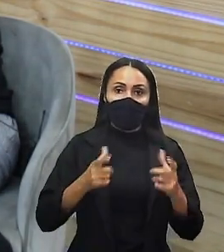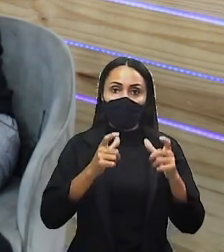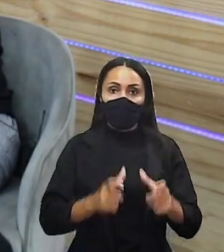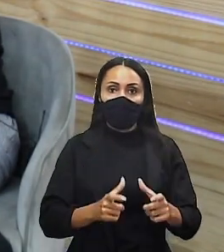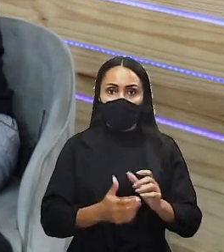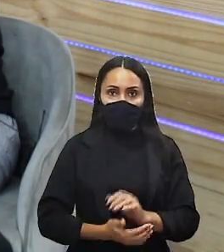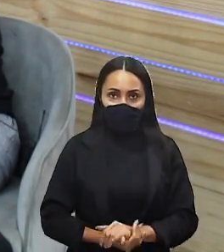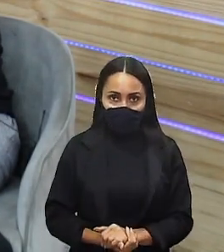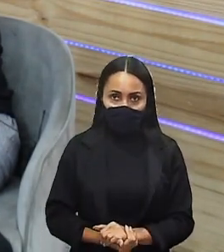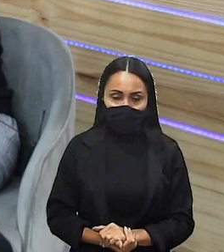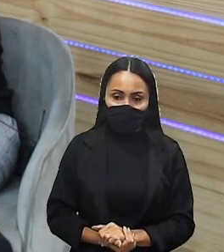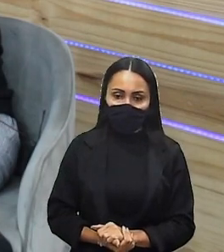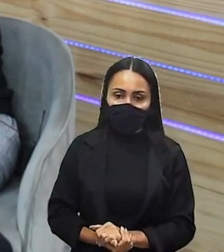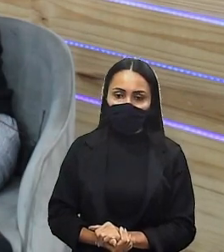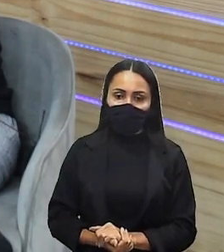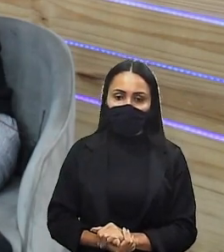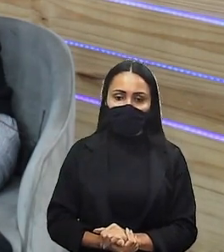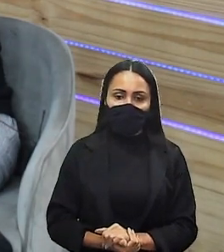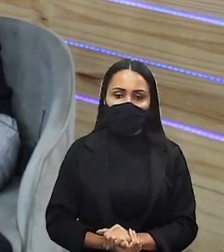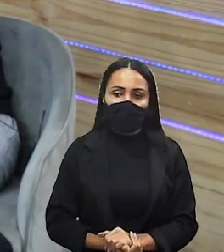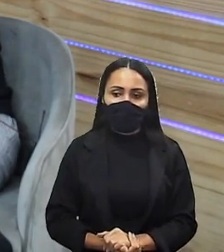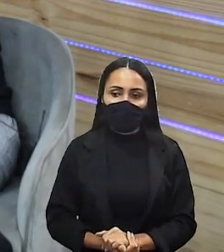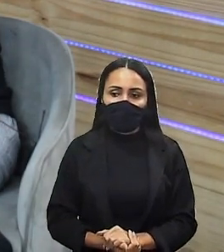memória. Né? E aí,